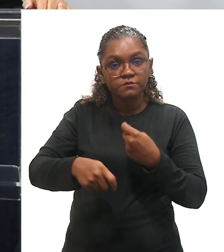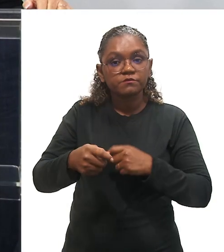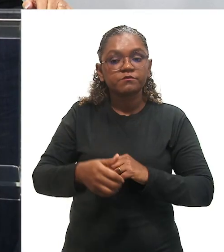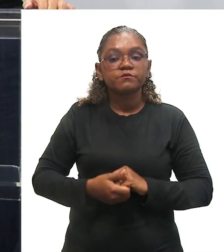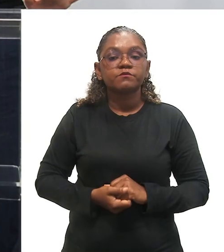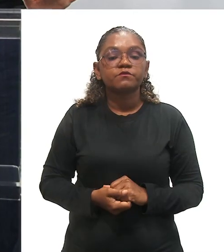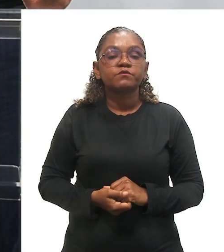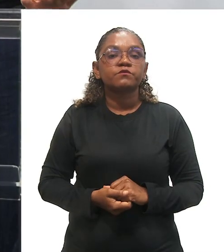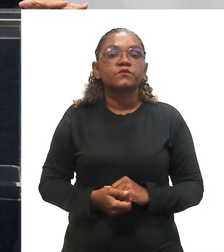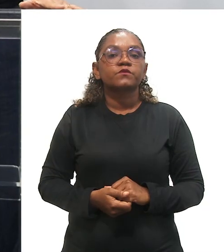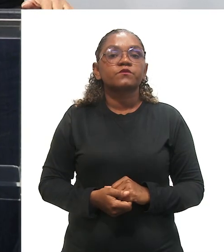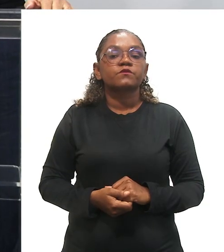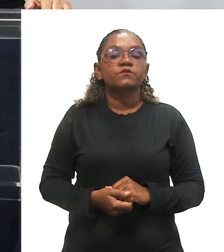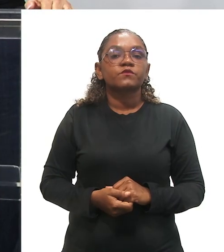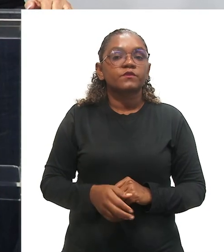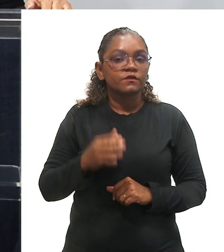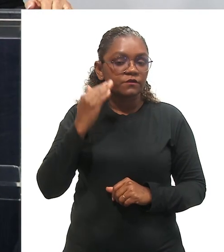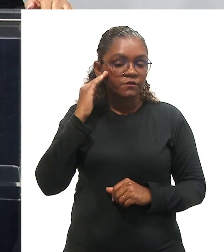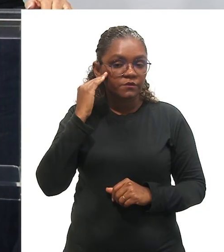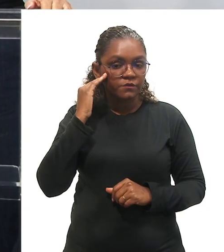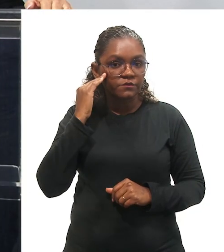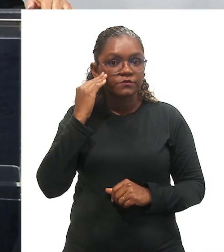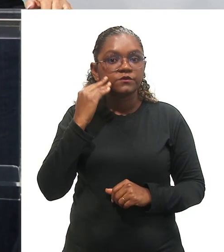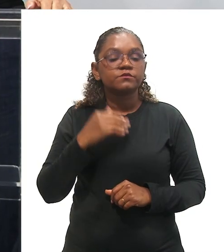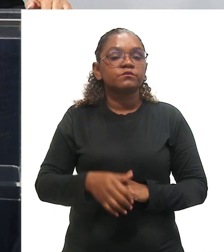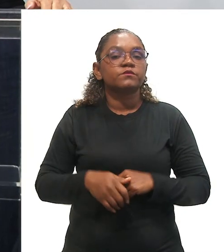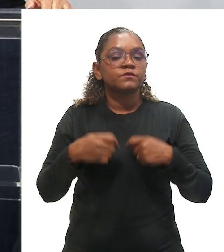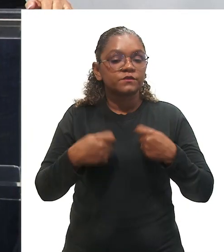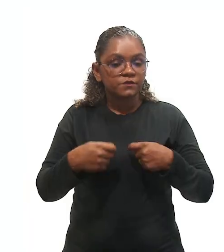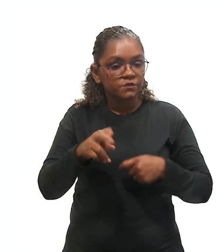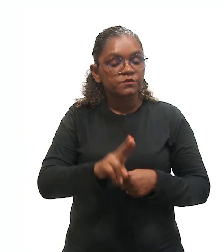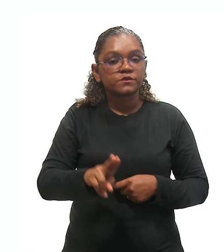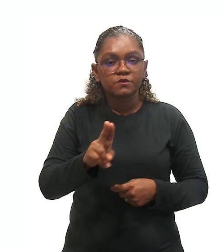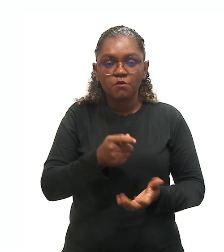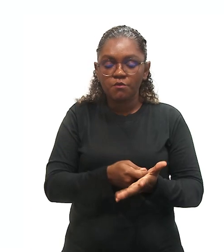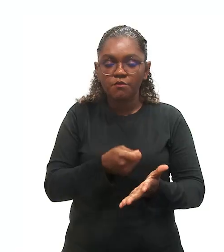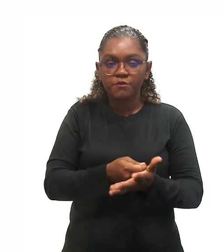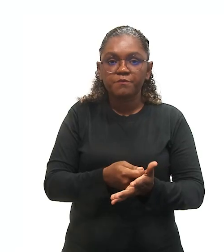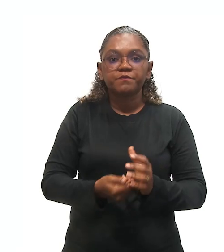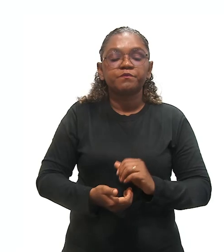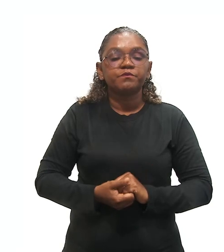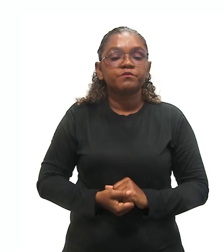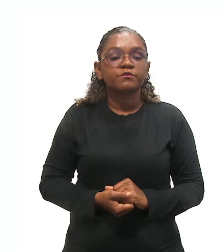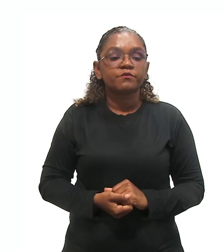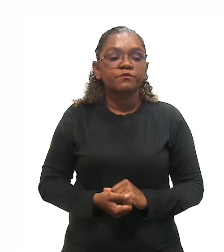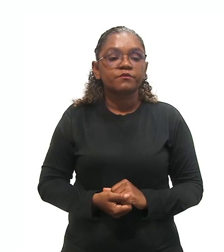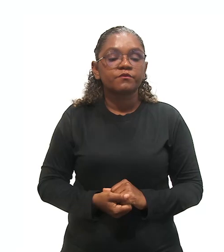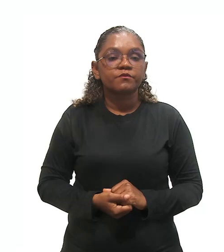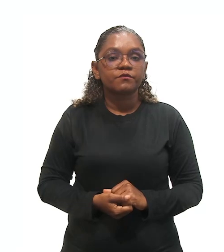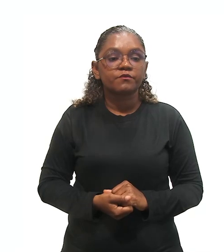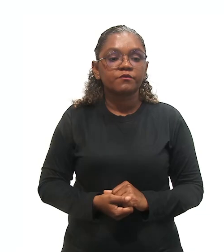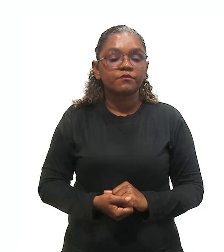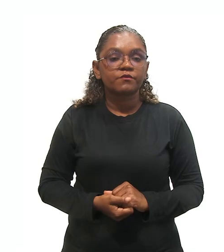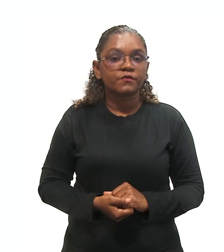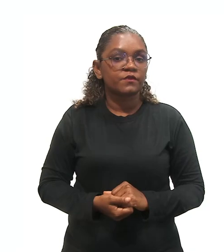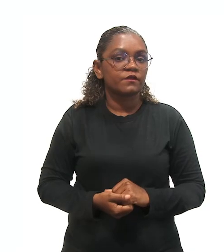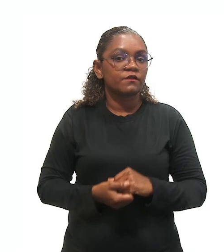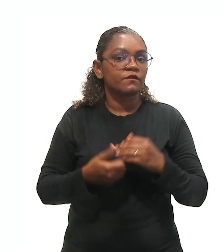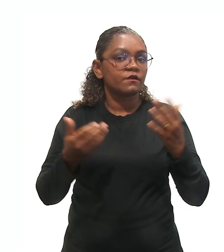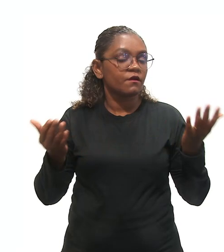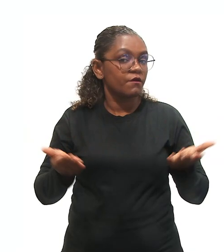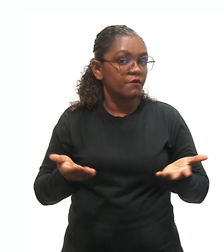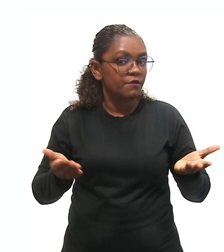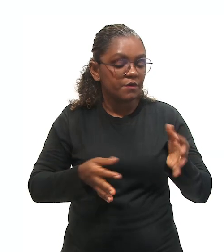União, Estado e município é obrigado a utilizar. Plano de contas, ele é o esqueleto